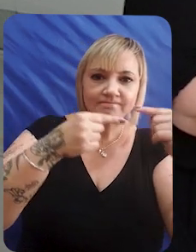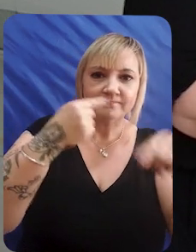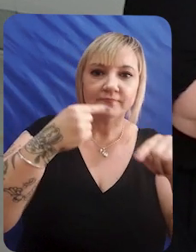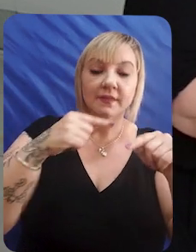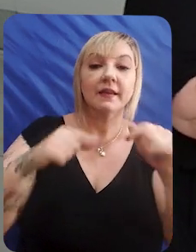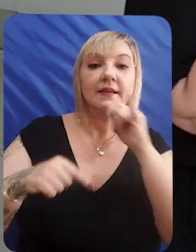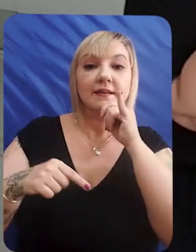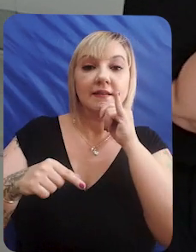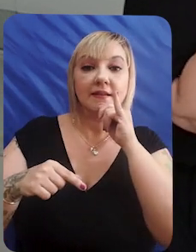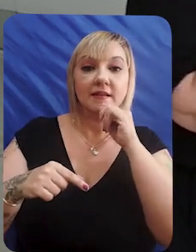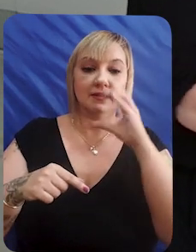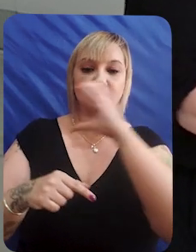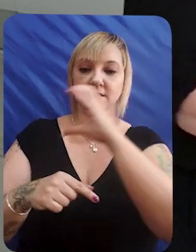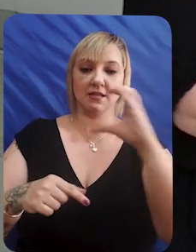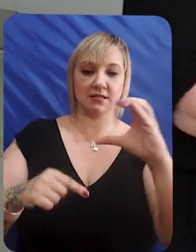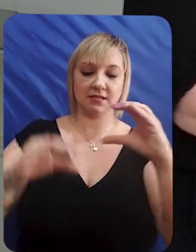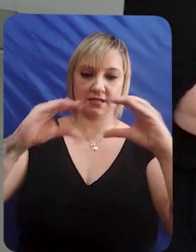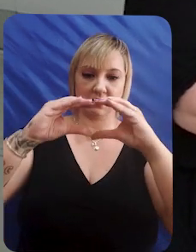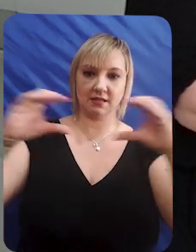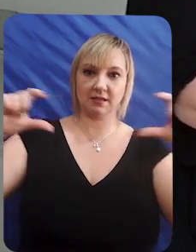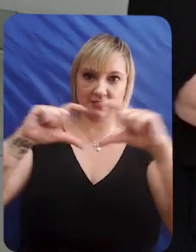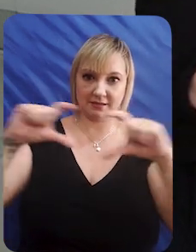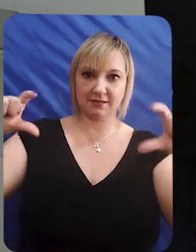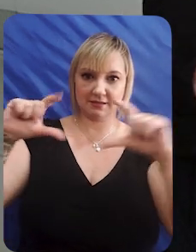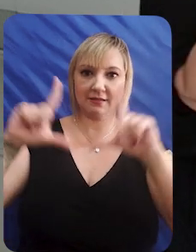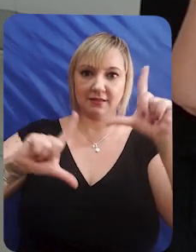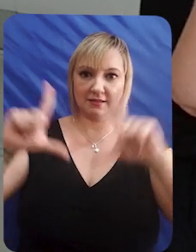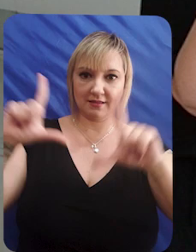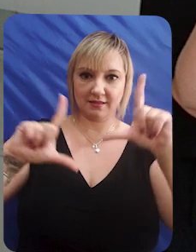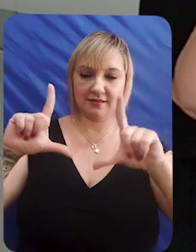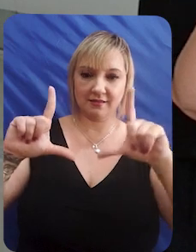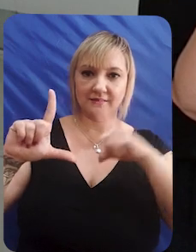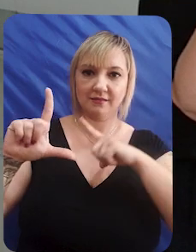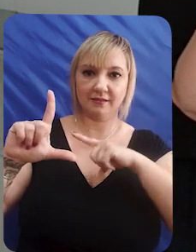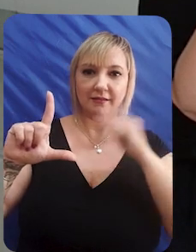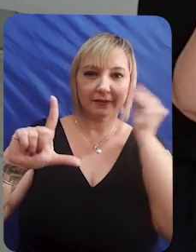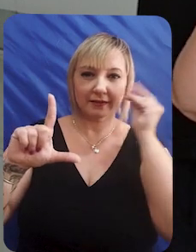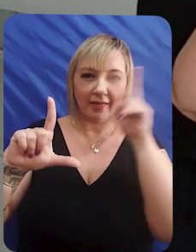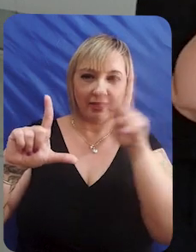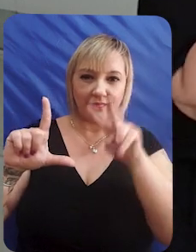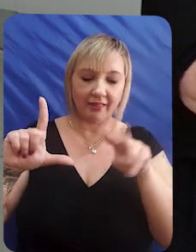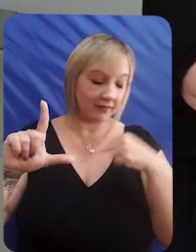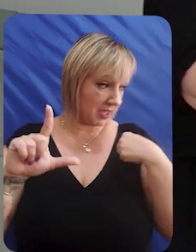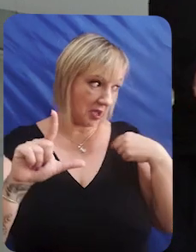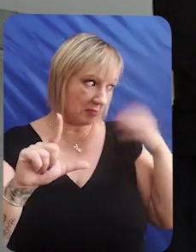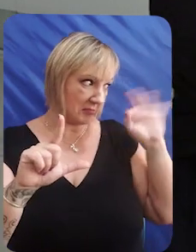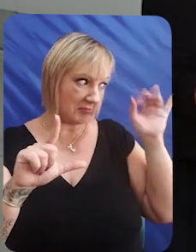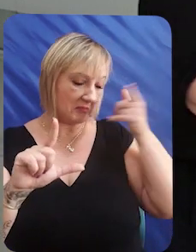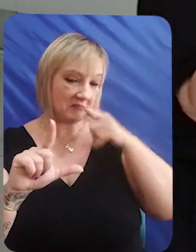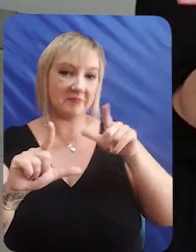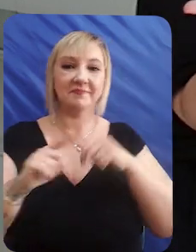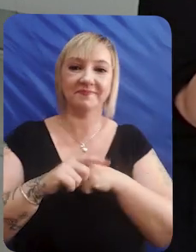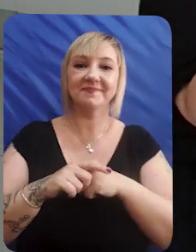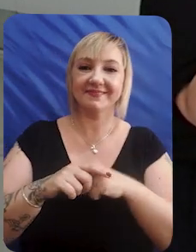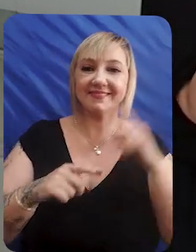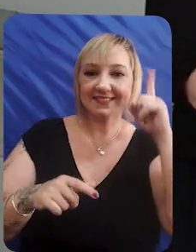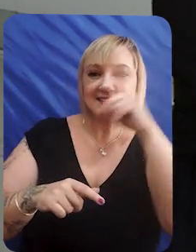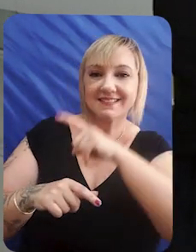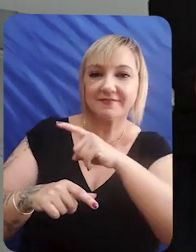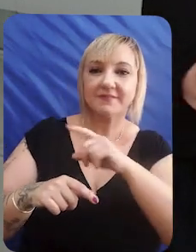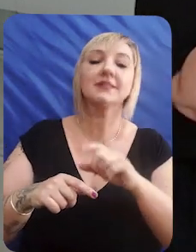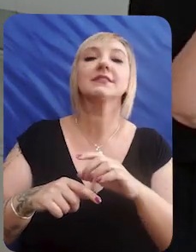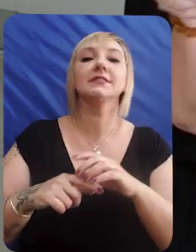colocar, por exemplo, no closed caption da sua TV, tenta ler. Eu mesma não consigo, muitas vezes. É